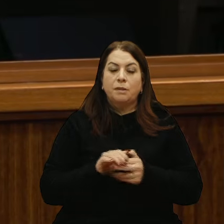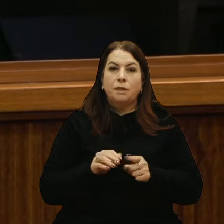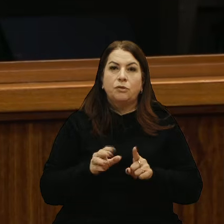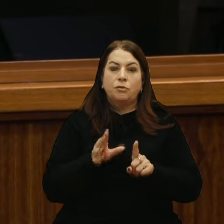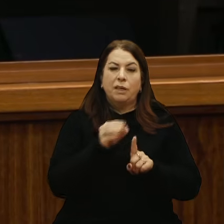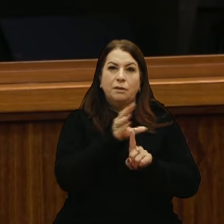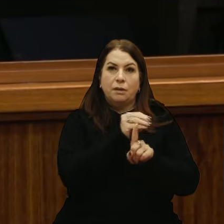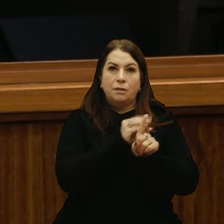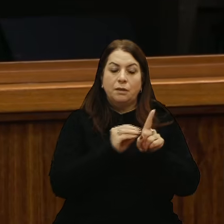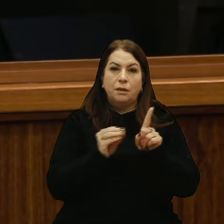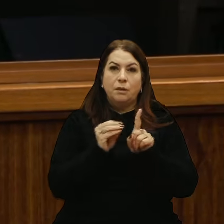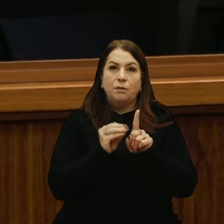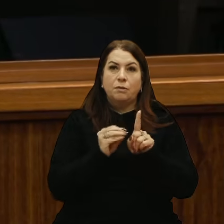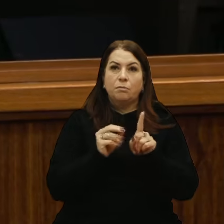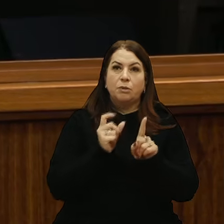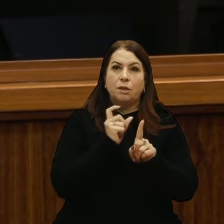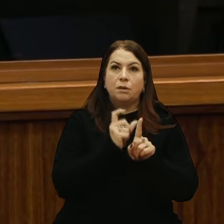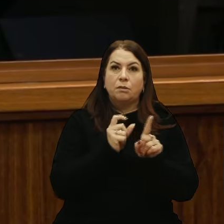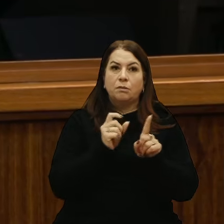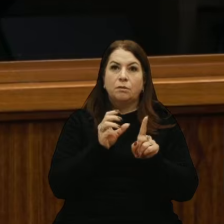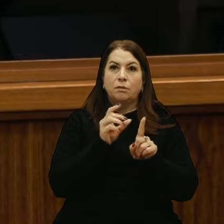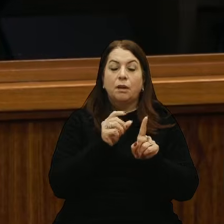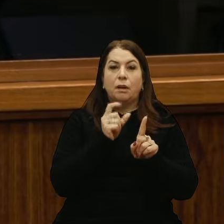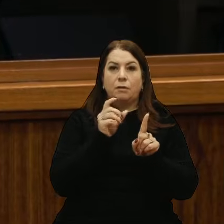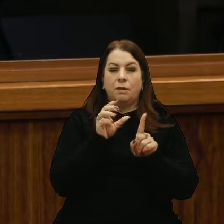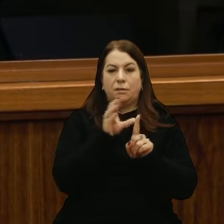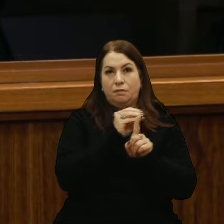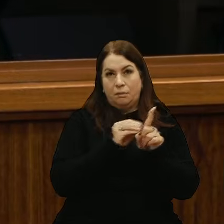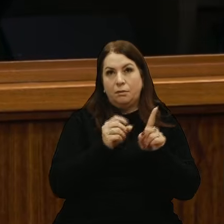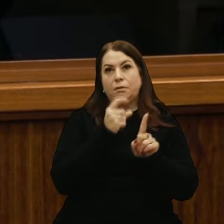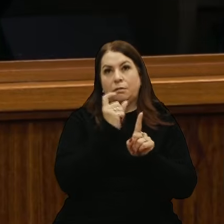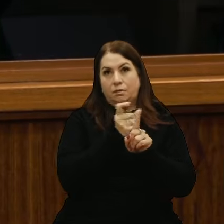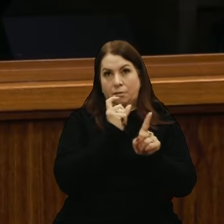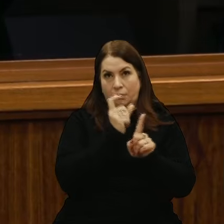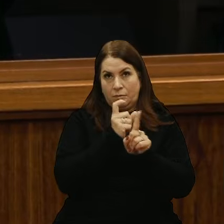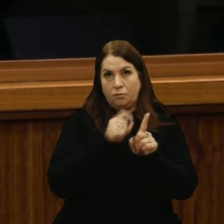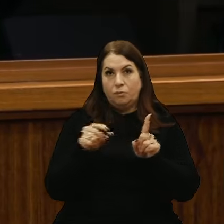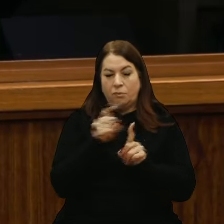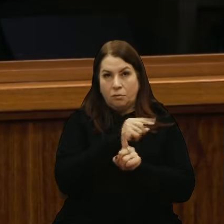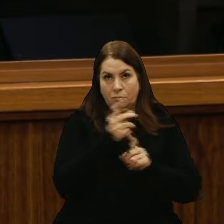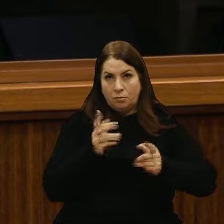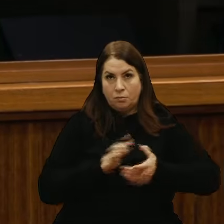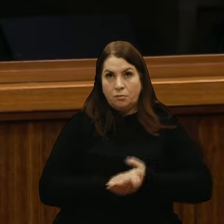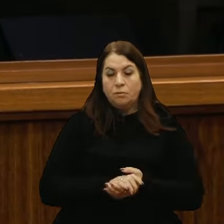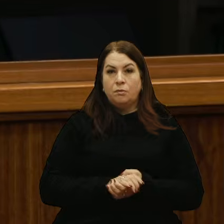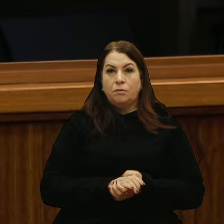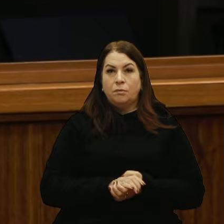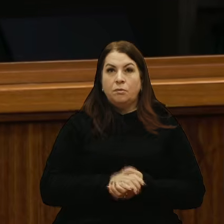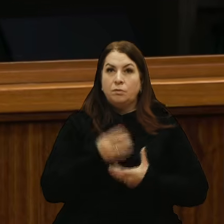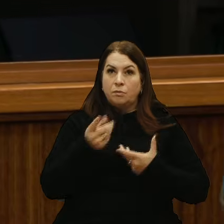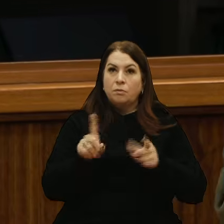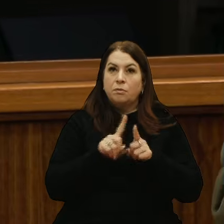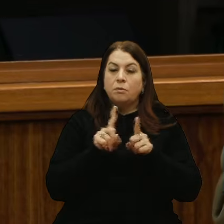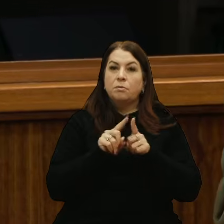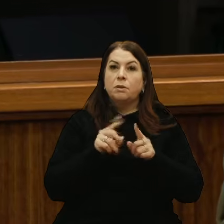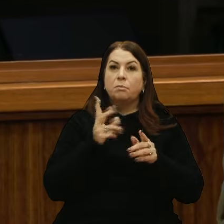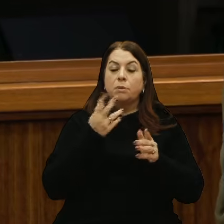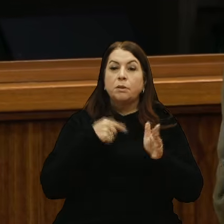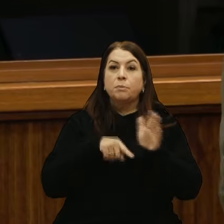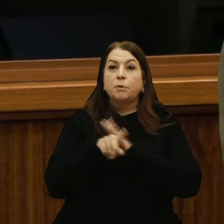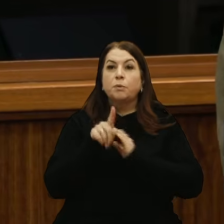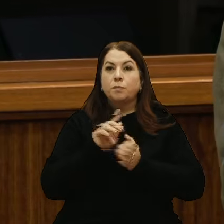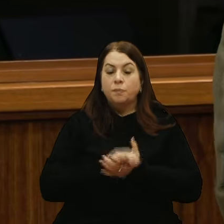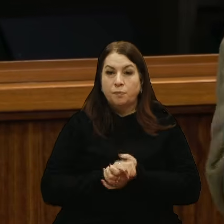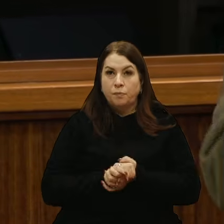Codeca. Especialmente tanto assédio sexual como assédio moral. E aí, as minhas perguntas